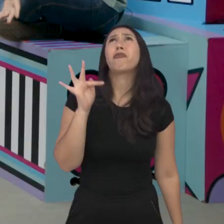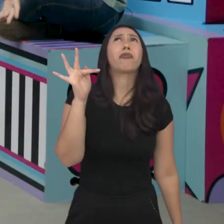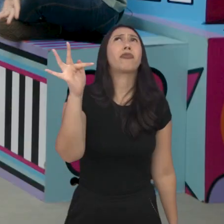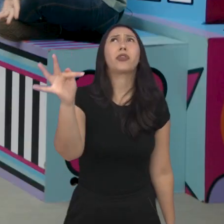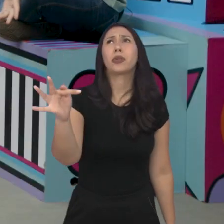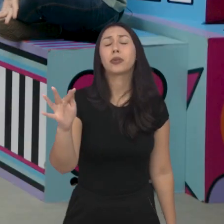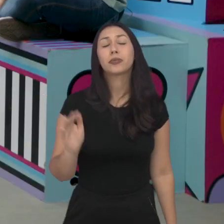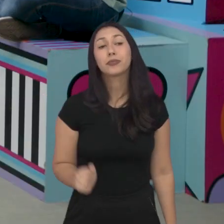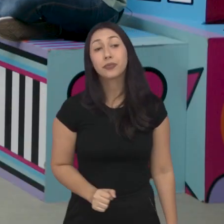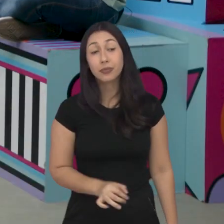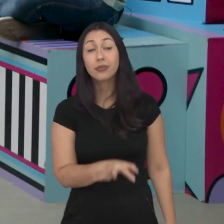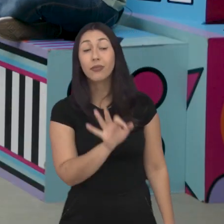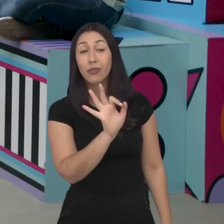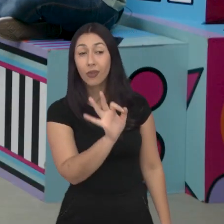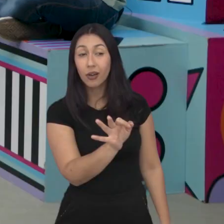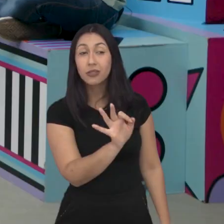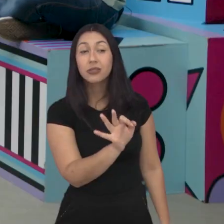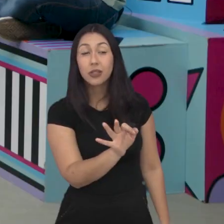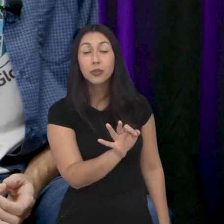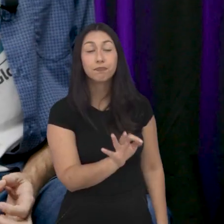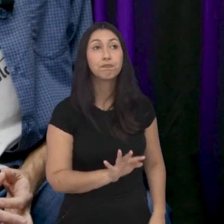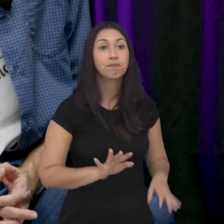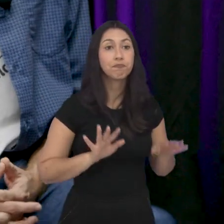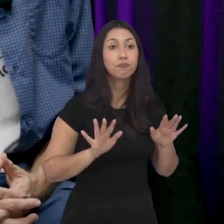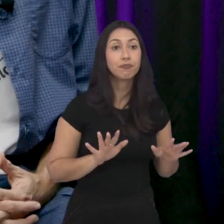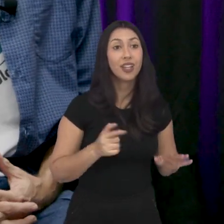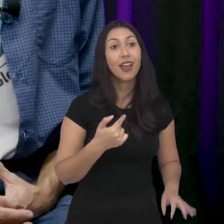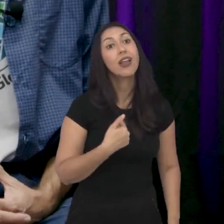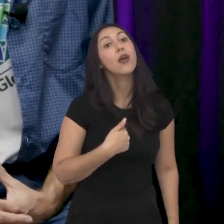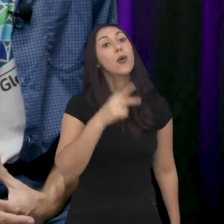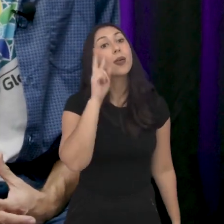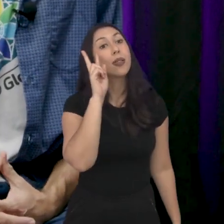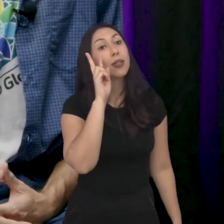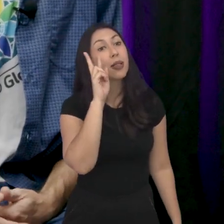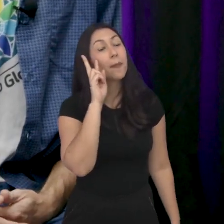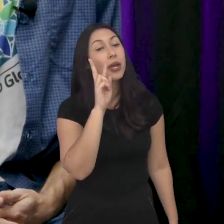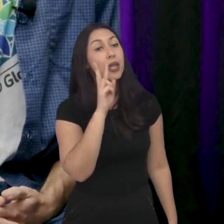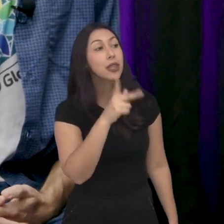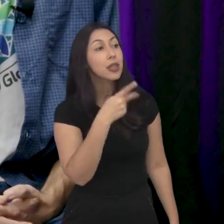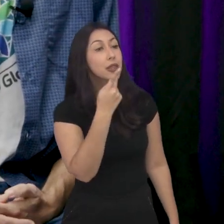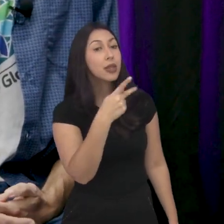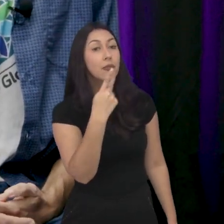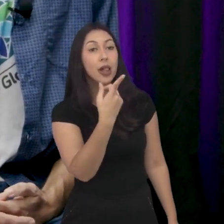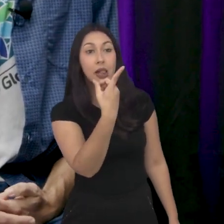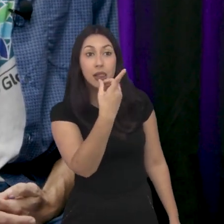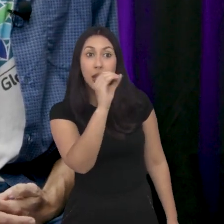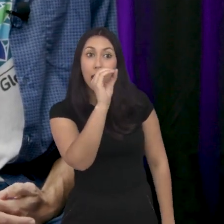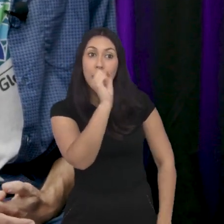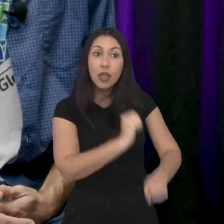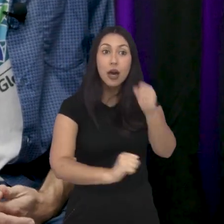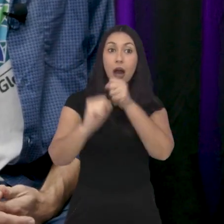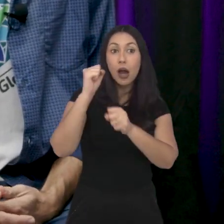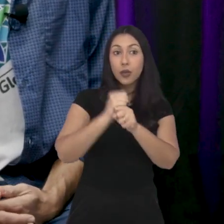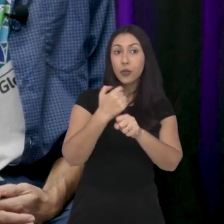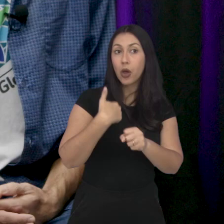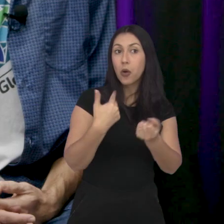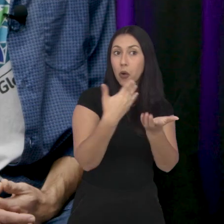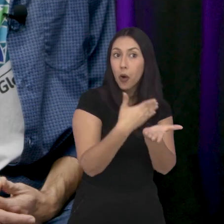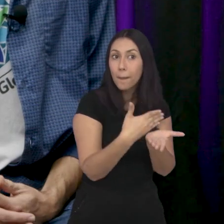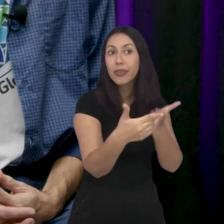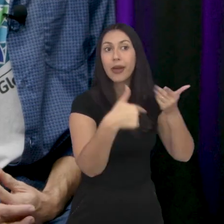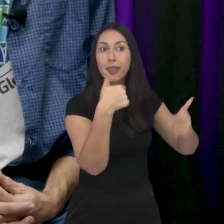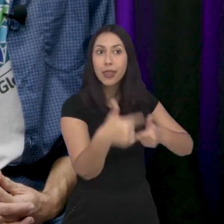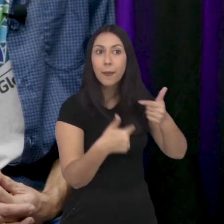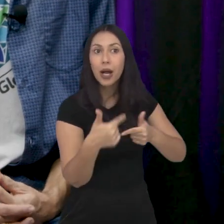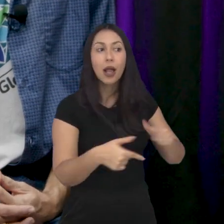distante de acontecer, né? E você tem toda a razão. Olha, você me fez lembrar assim, um discurso de 10 anos atrás, quando eu comecei a